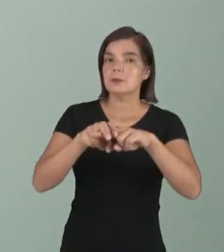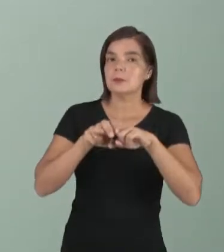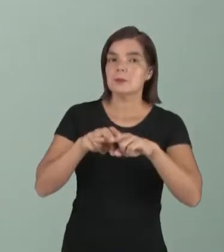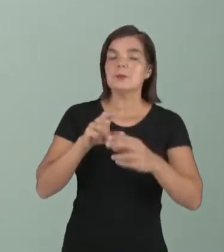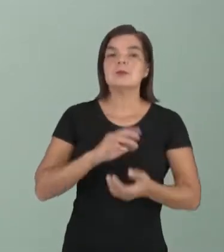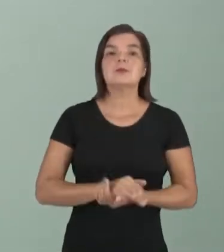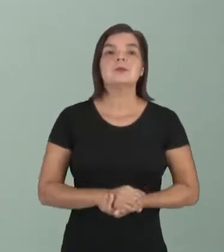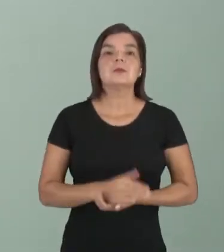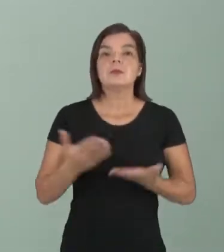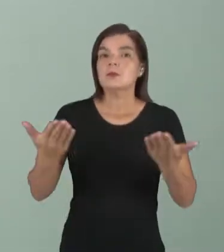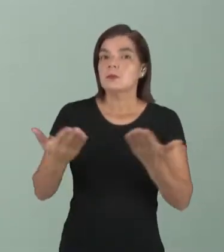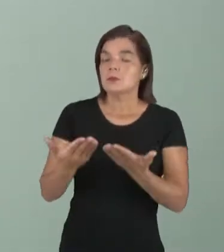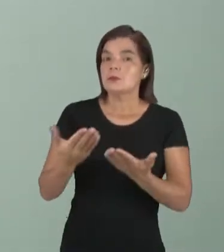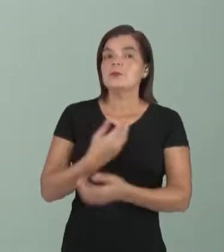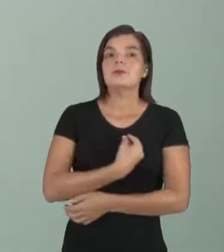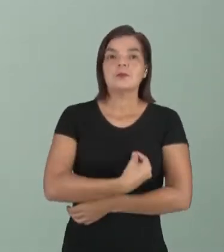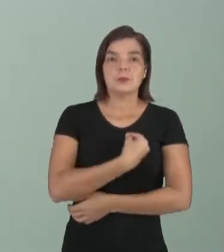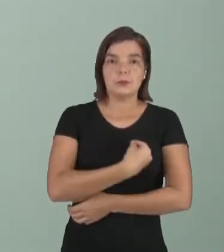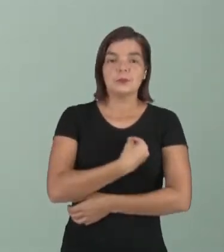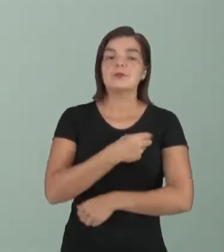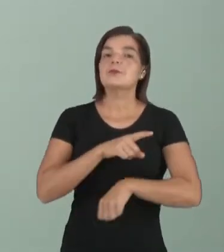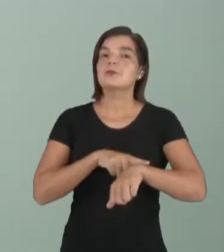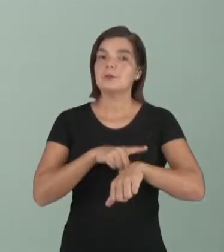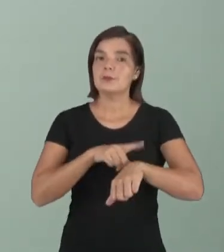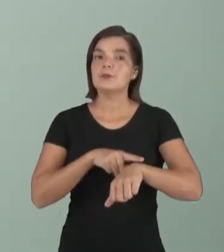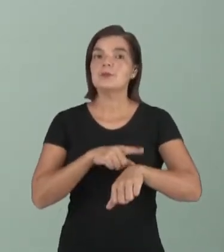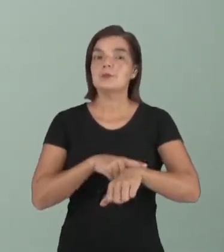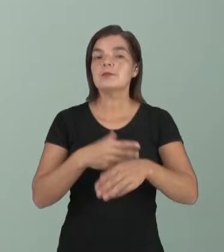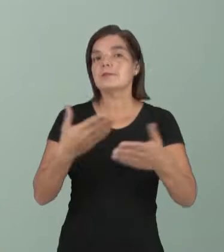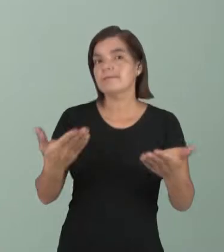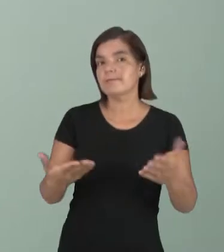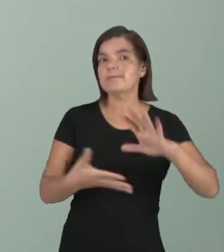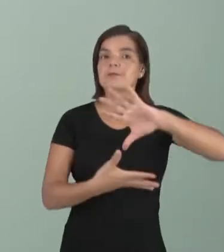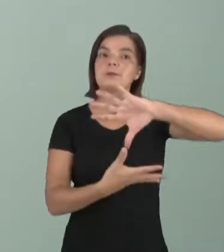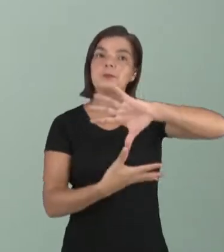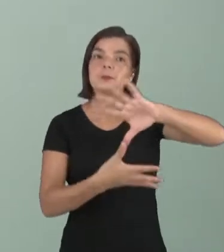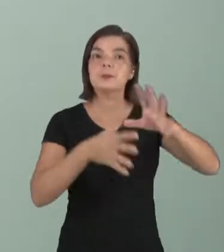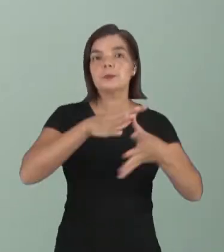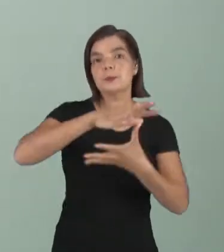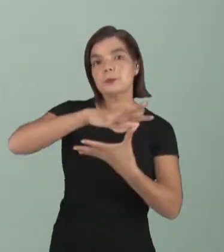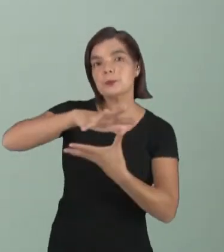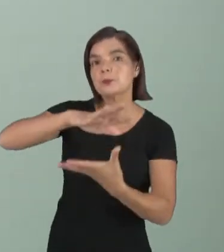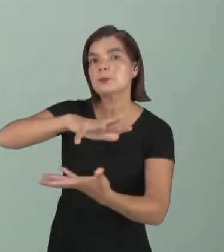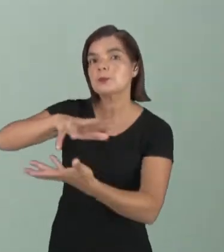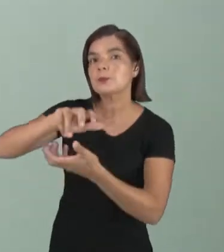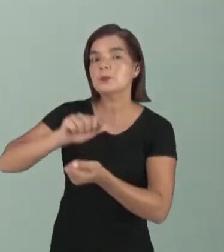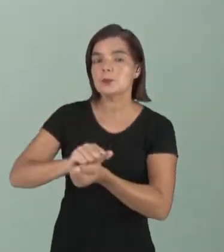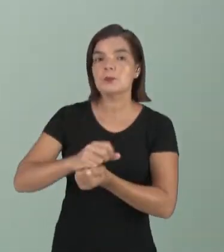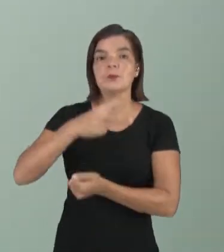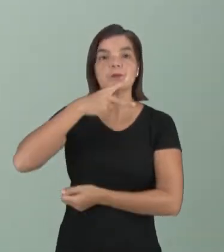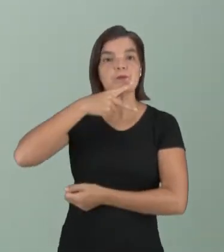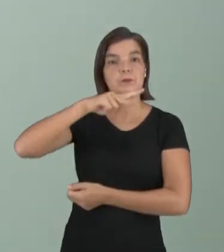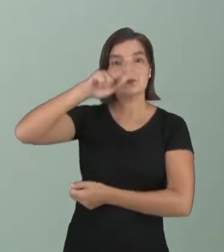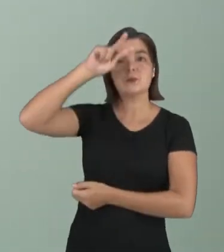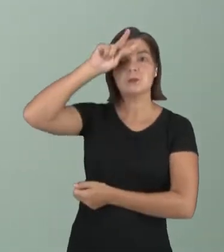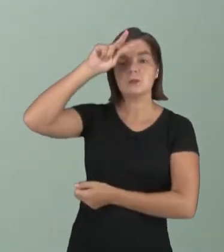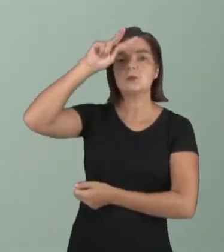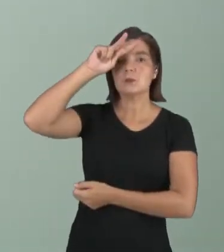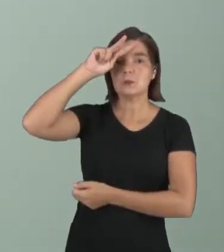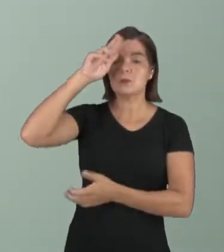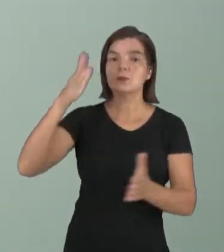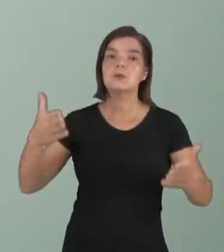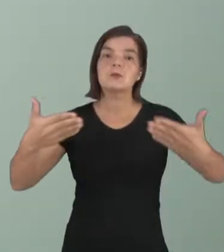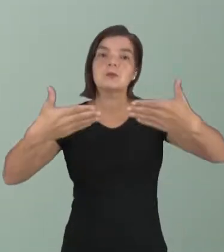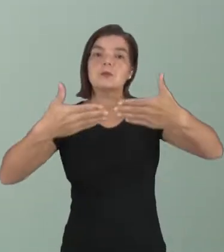isso que hoje a gente vivencia esse momento, tá? E devido à pandemia, o Peru ele se mantém